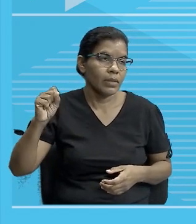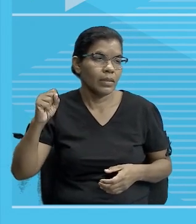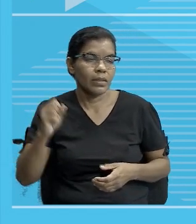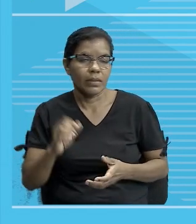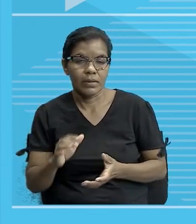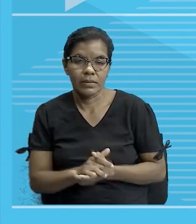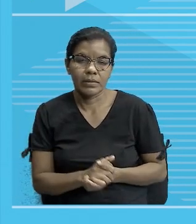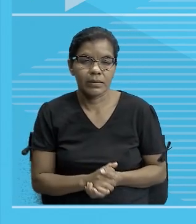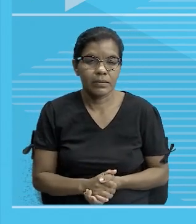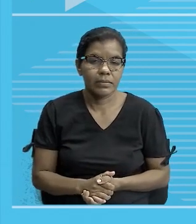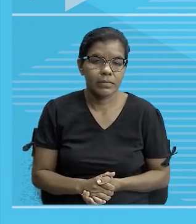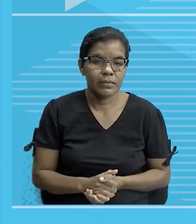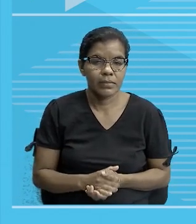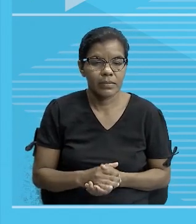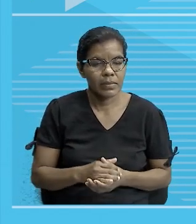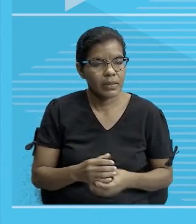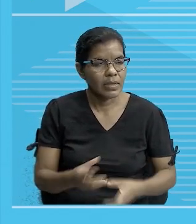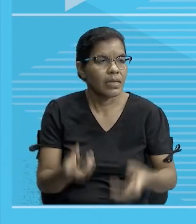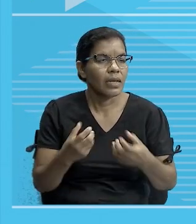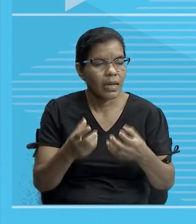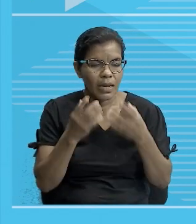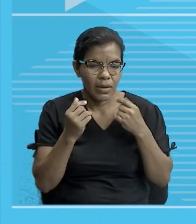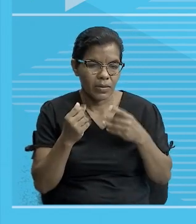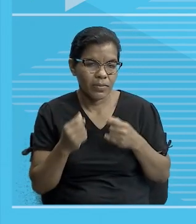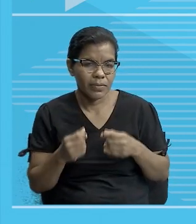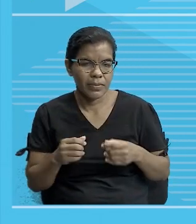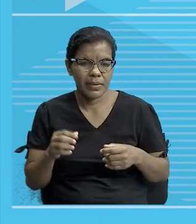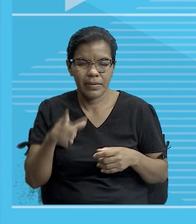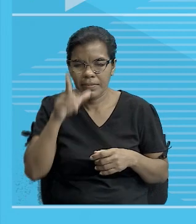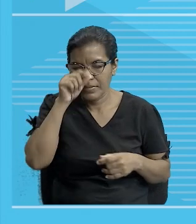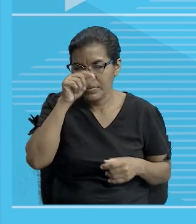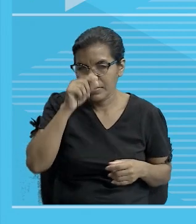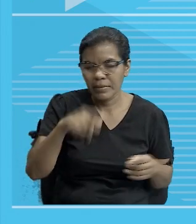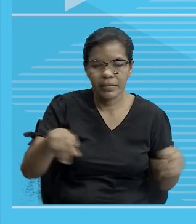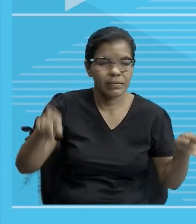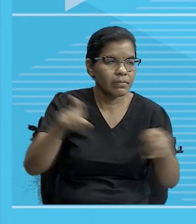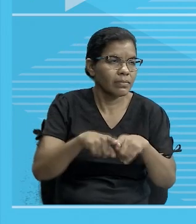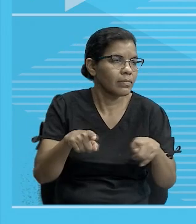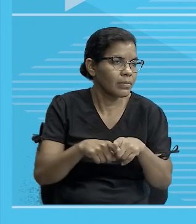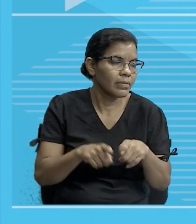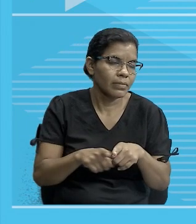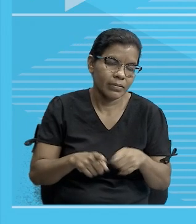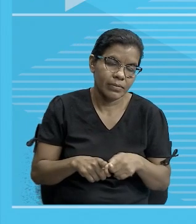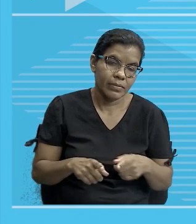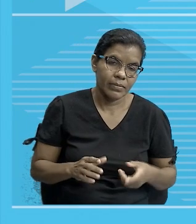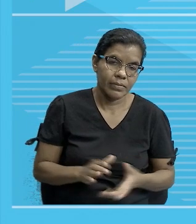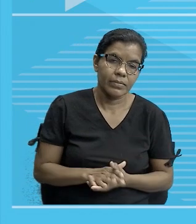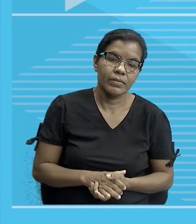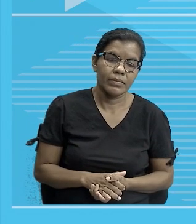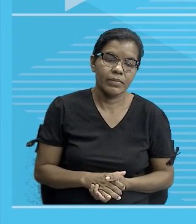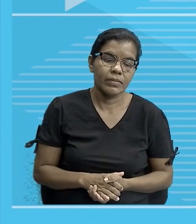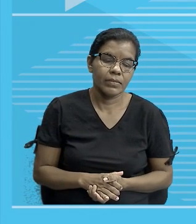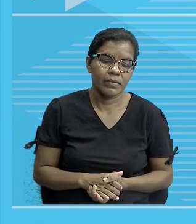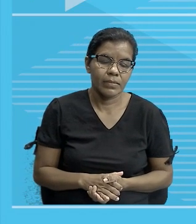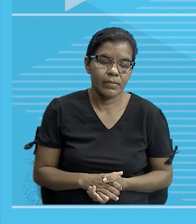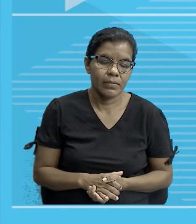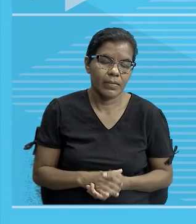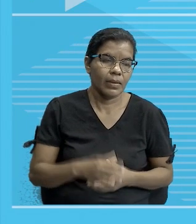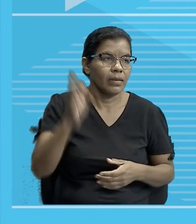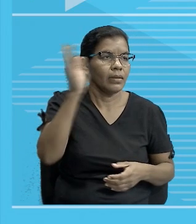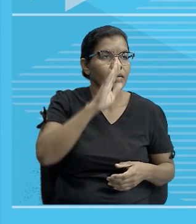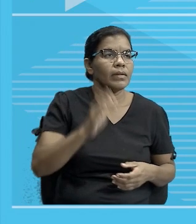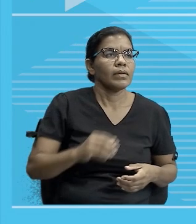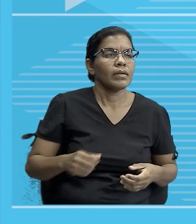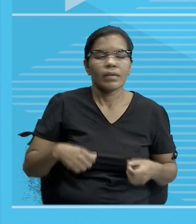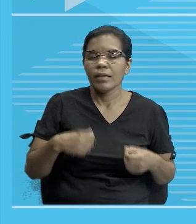esse bichinho, ó, e vou comer os passarinhos também. Ih, rapaz. Eita, reto. A pátria não precisa